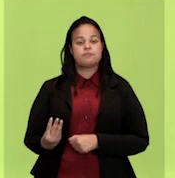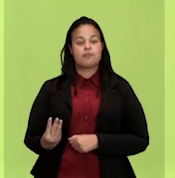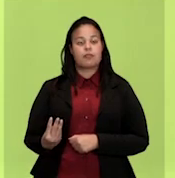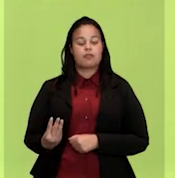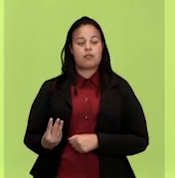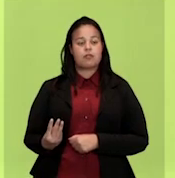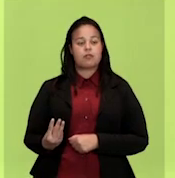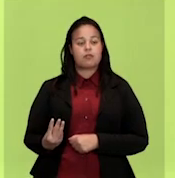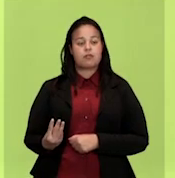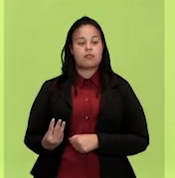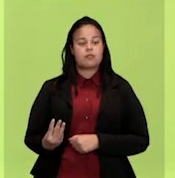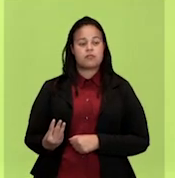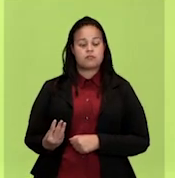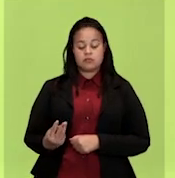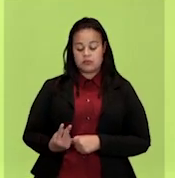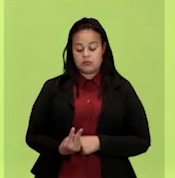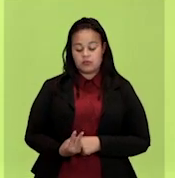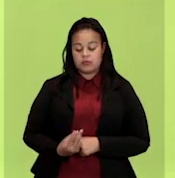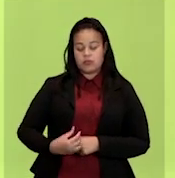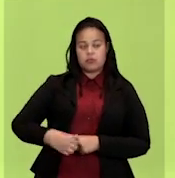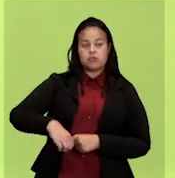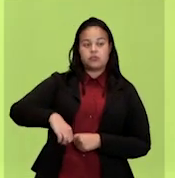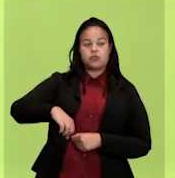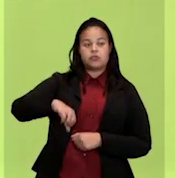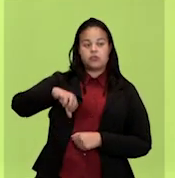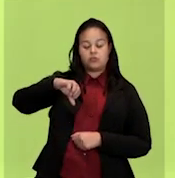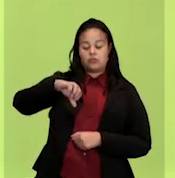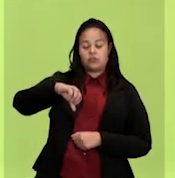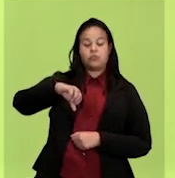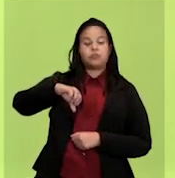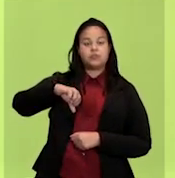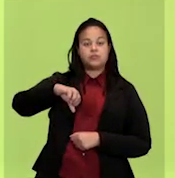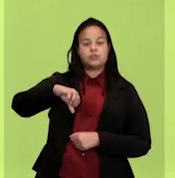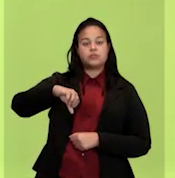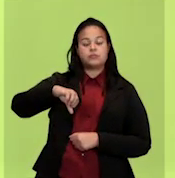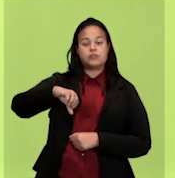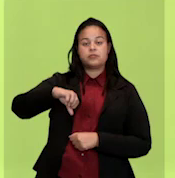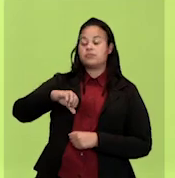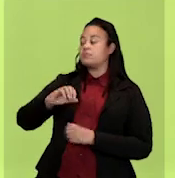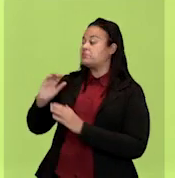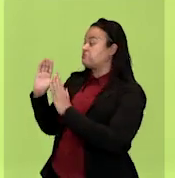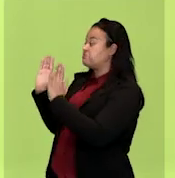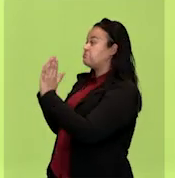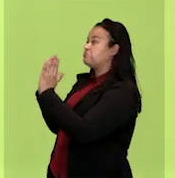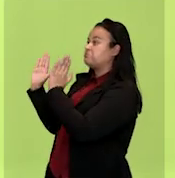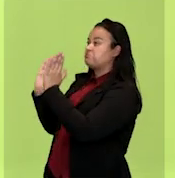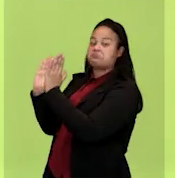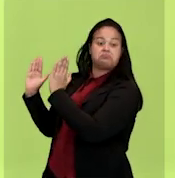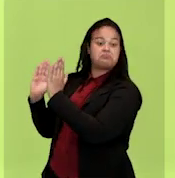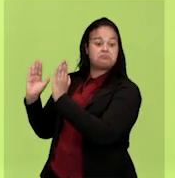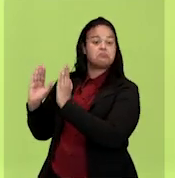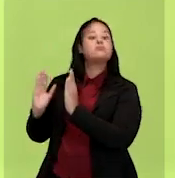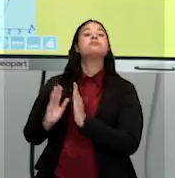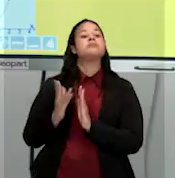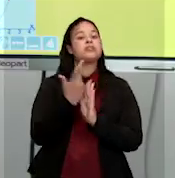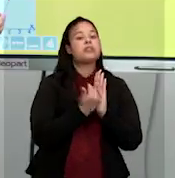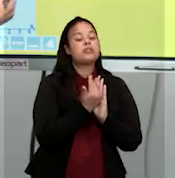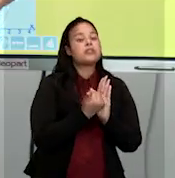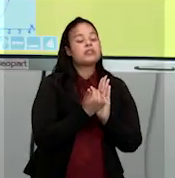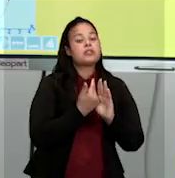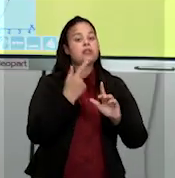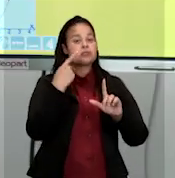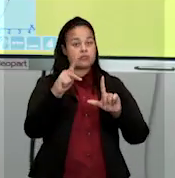E 2 e 9. Então esses pontos aqui já seria suficiente para desenhar nosso gráfico. Aí você vai